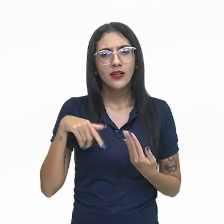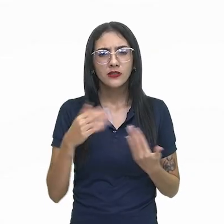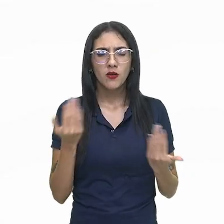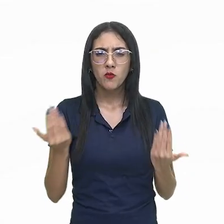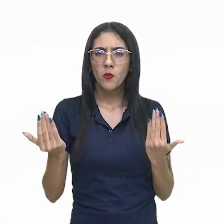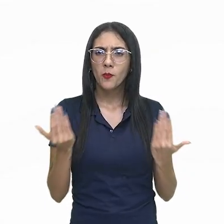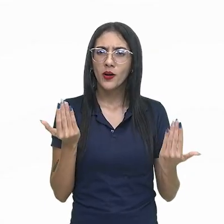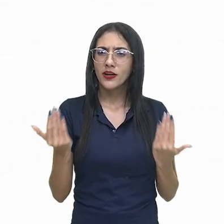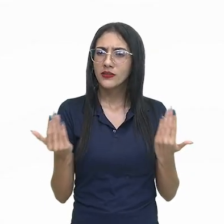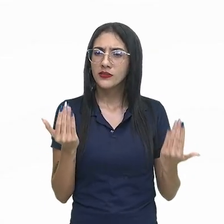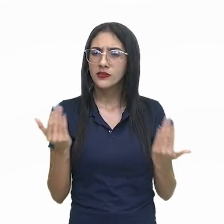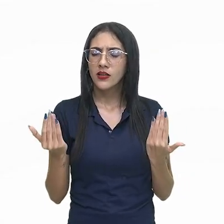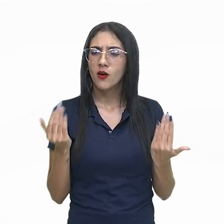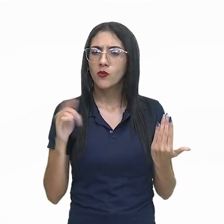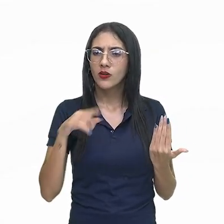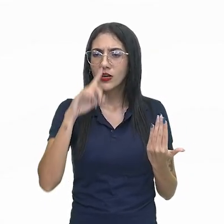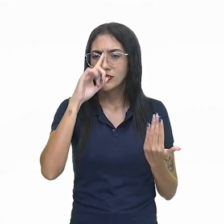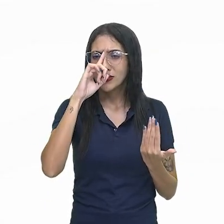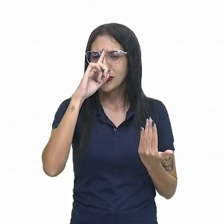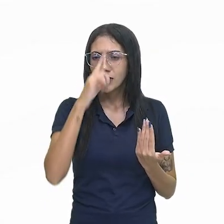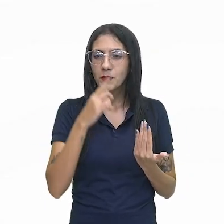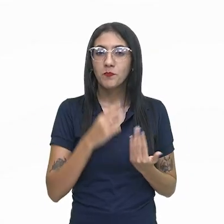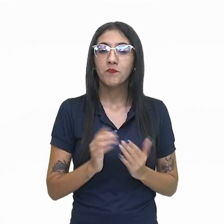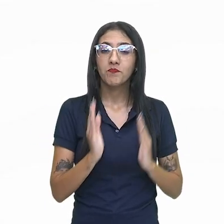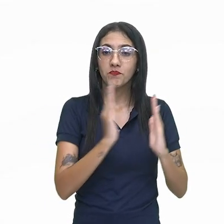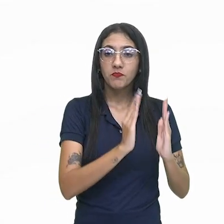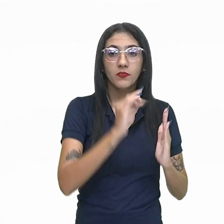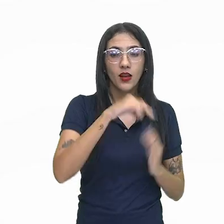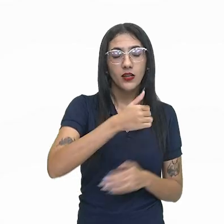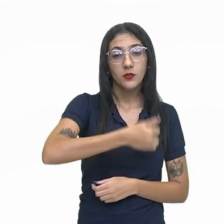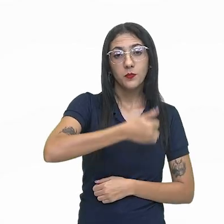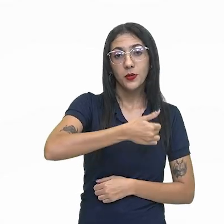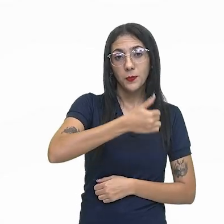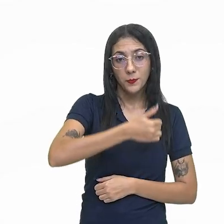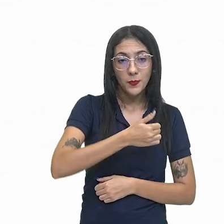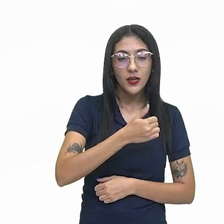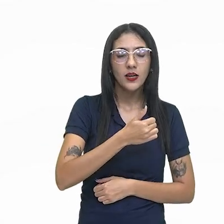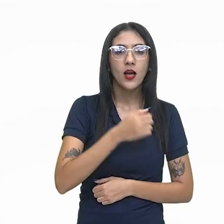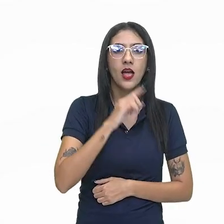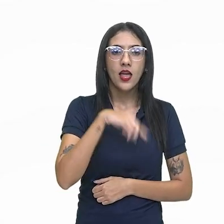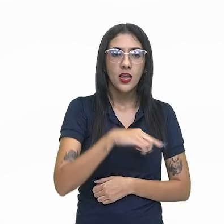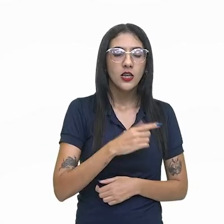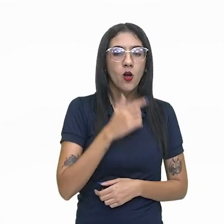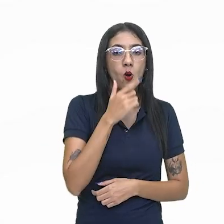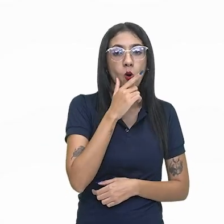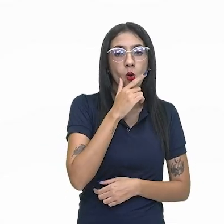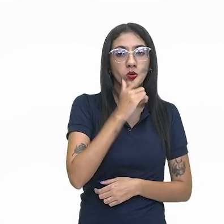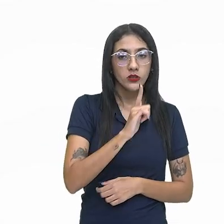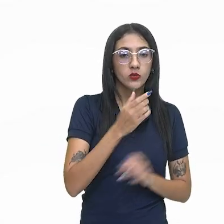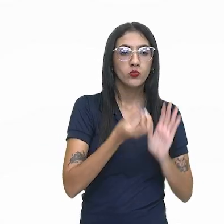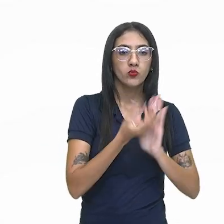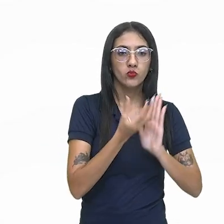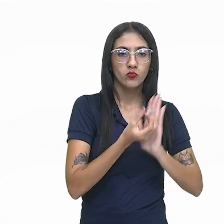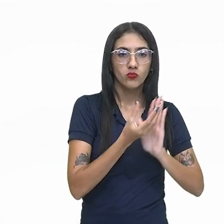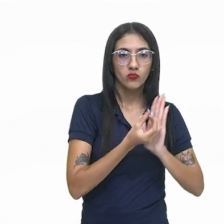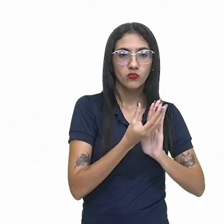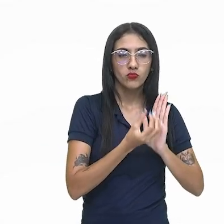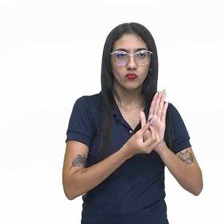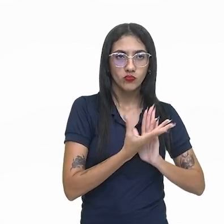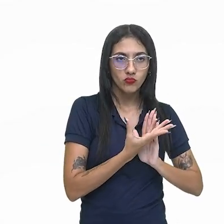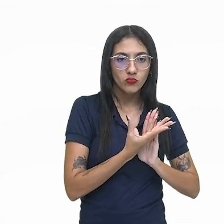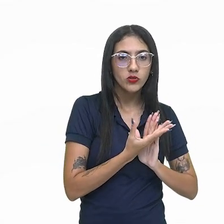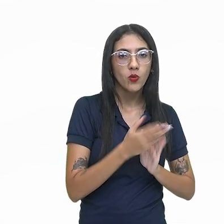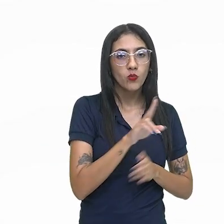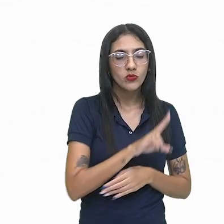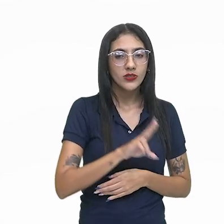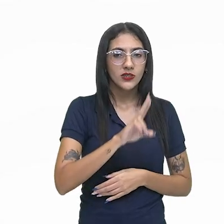comparação entre uma teoria e outra, na hipótese heterotrófica, os indivíduos realizavam a produção do seu próprio alimento